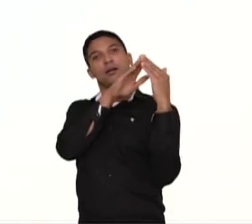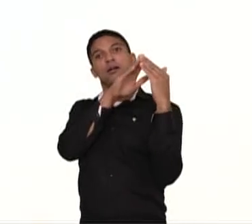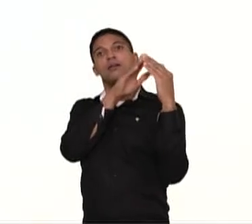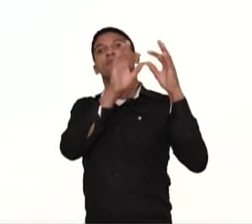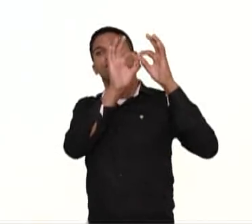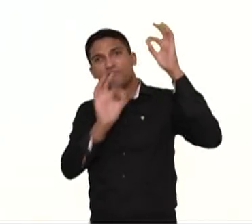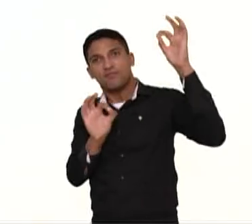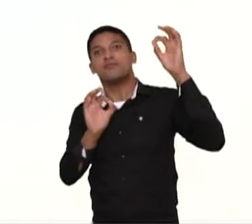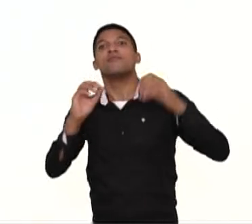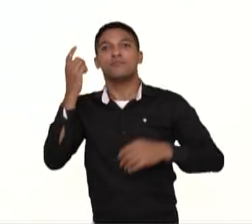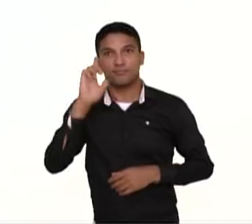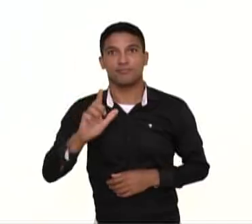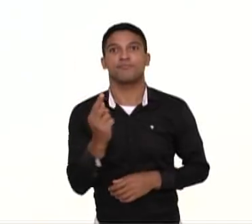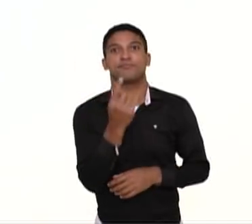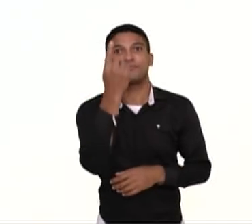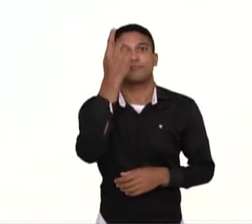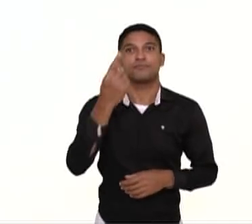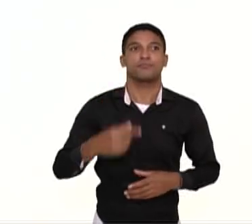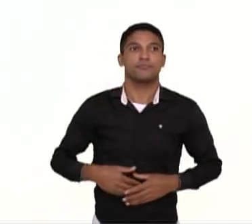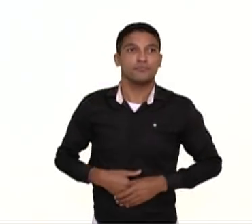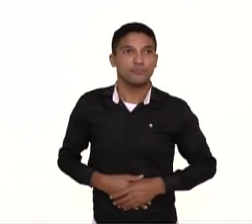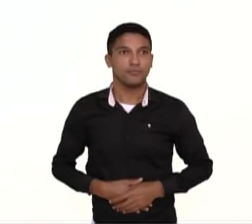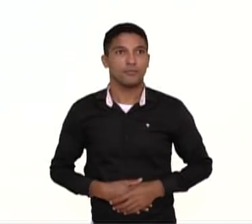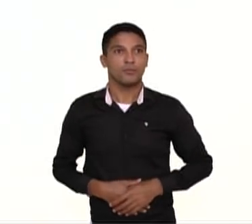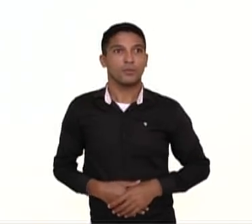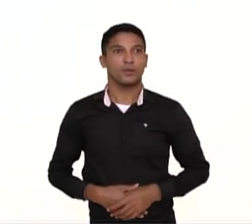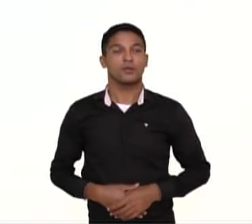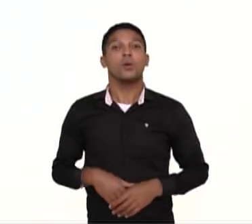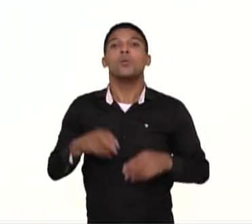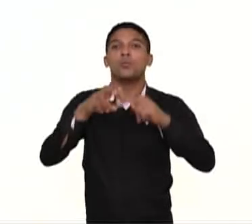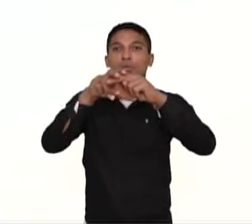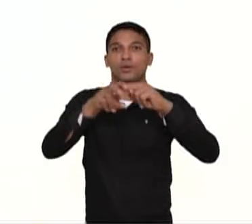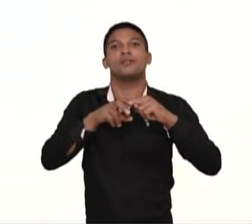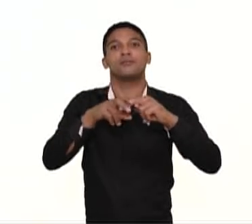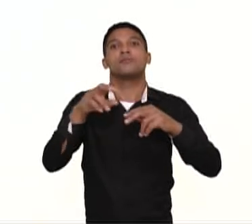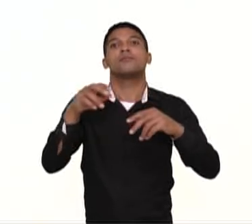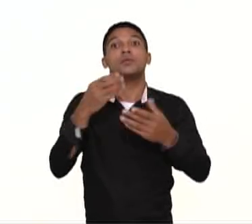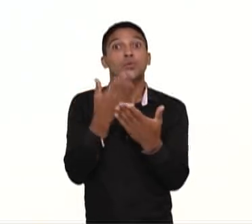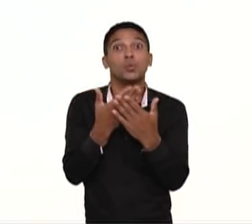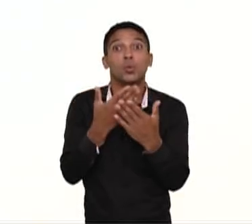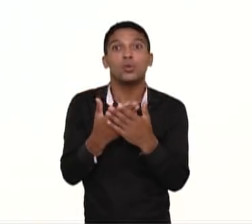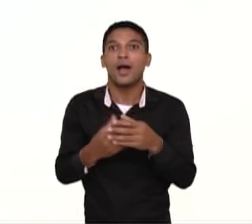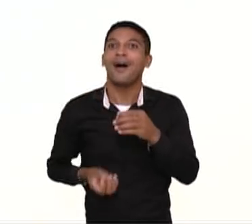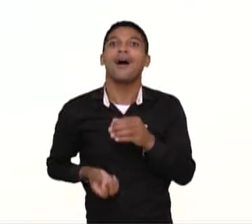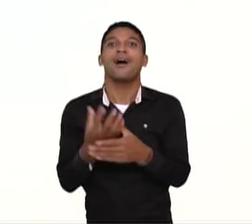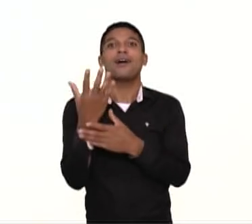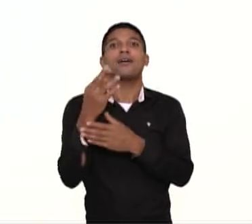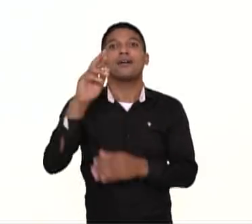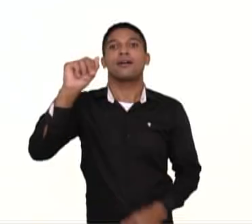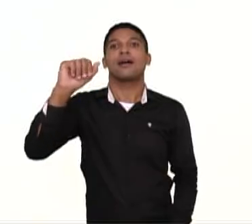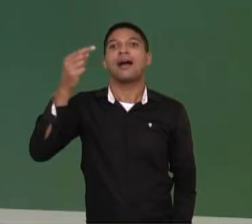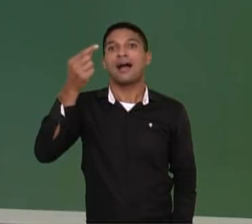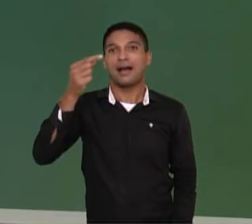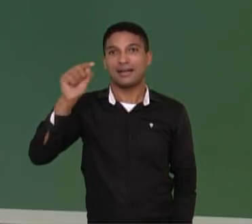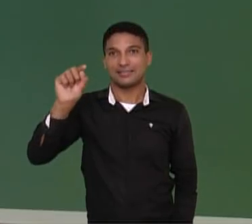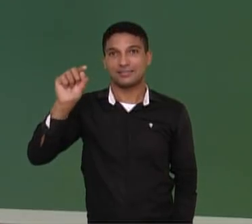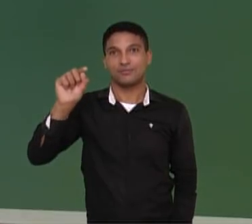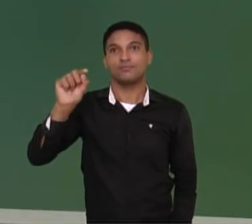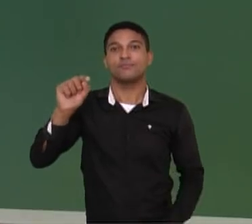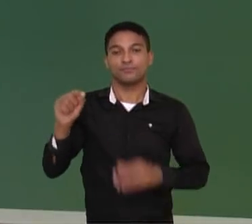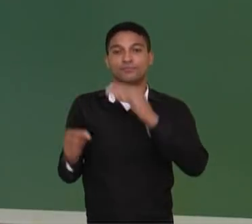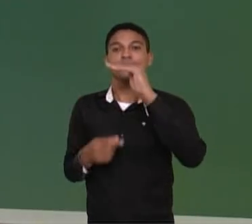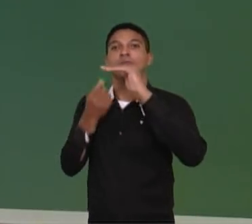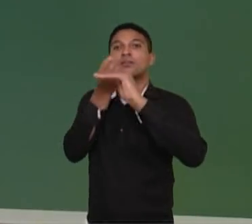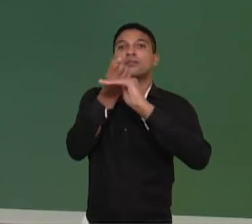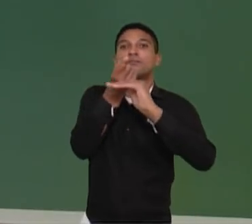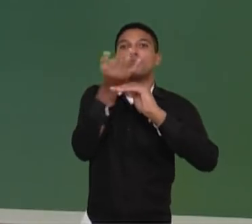de uma divisão, o quociente dessa divisão recebe o nome de razão, né? Então eu tenho duas medidas. Eu